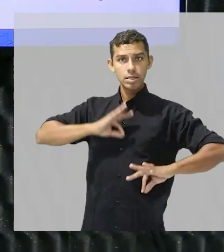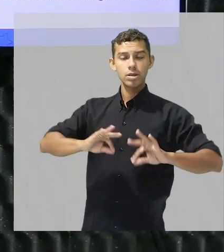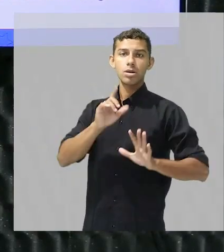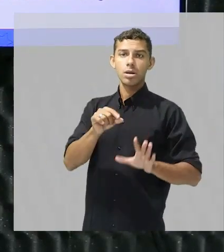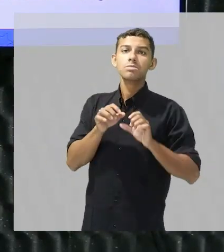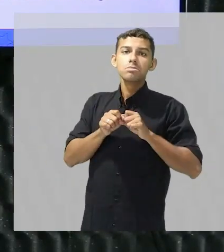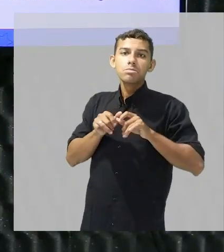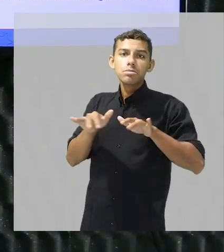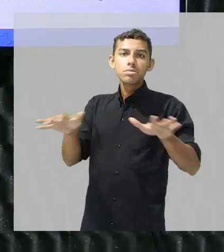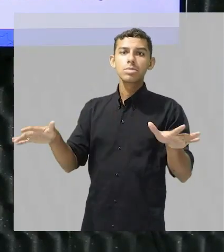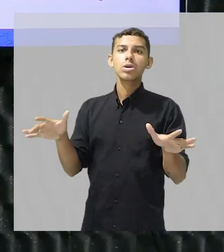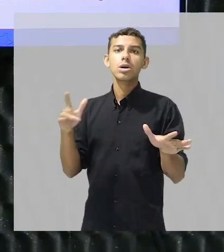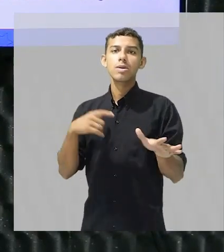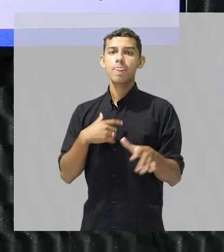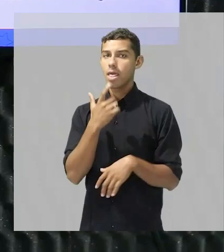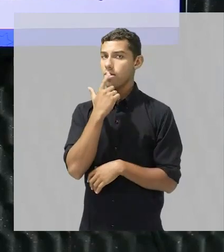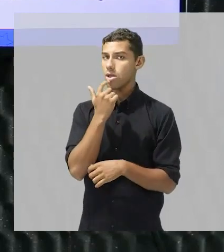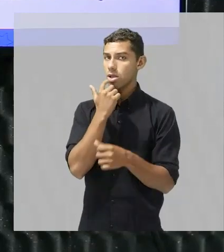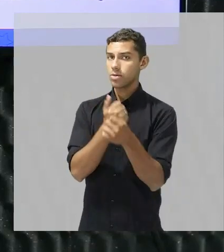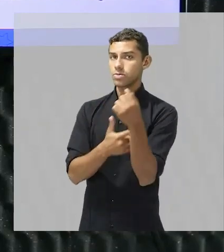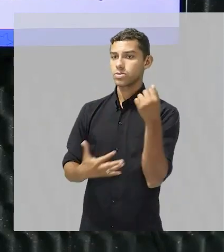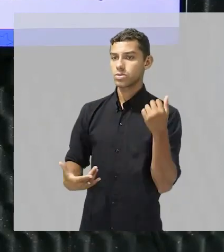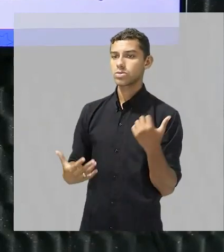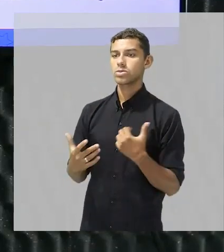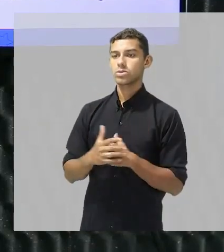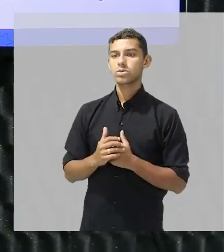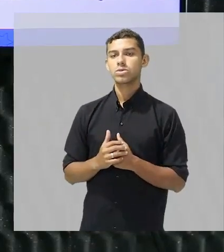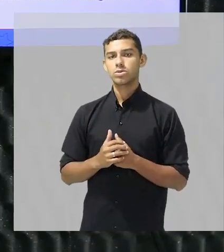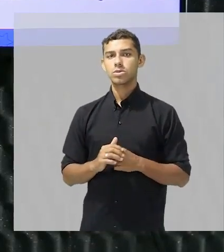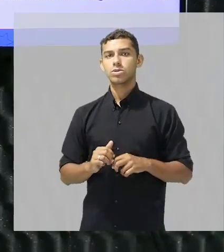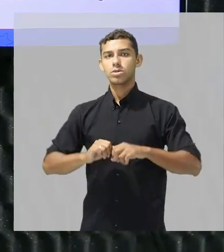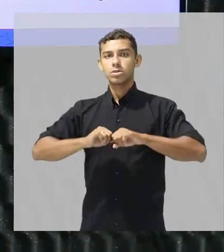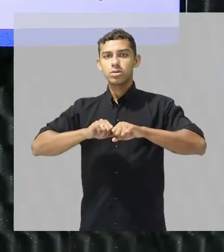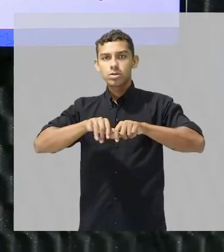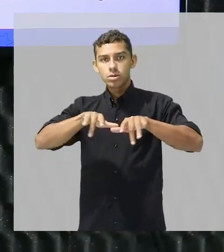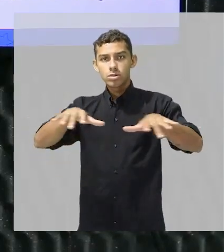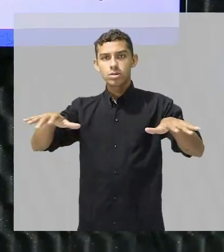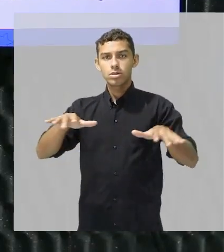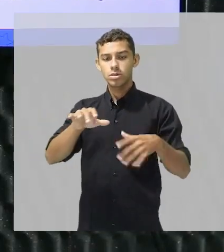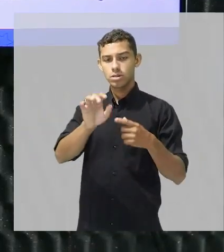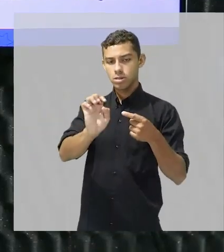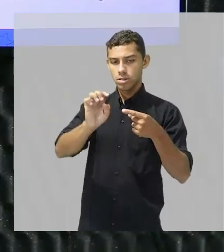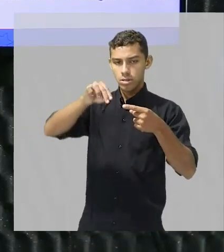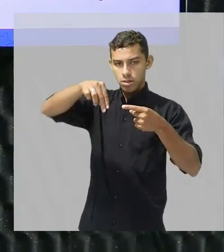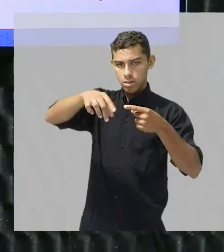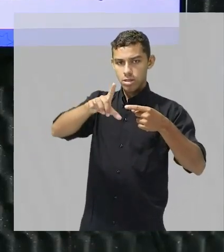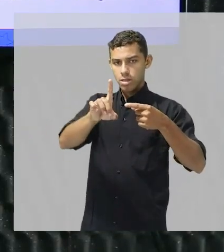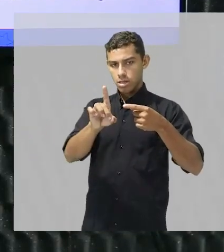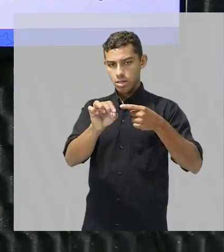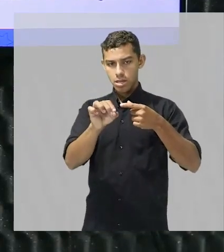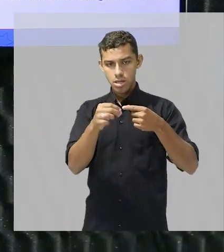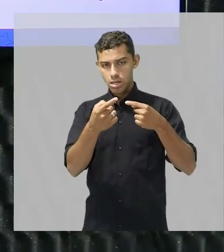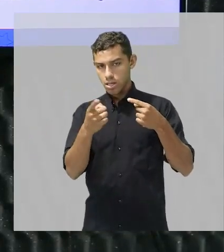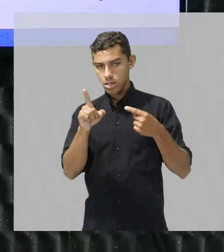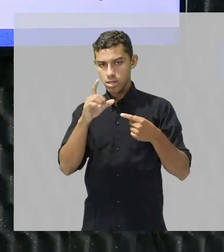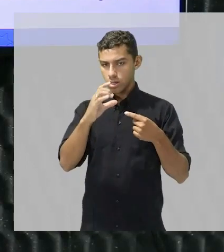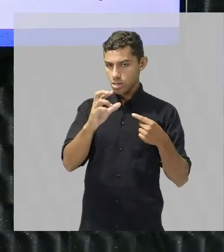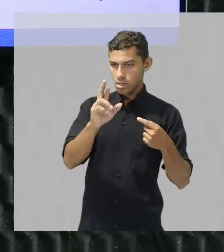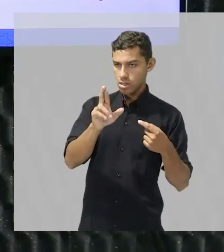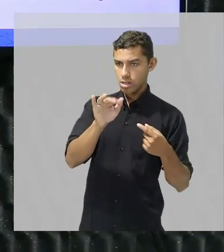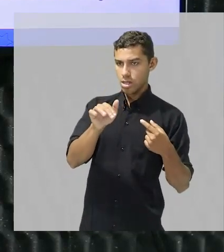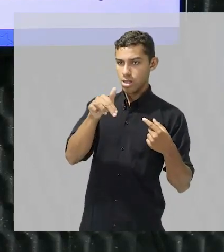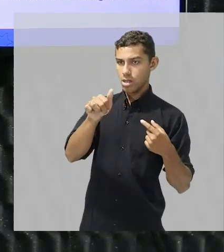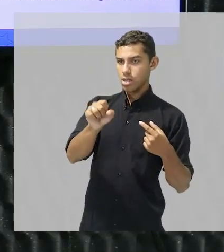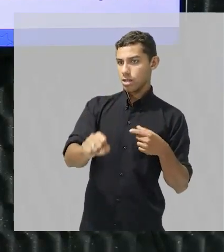é liberada na corrente sanguínea, ela é uma glândula endócrina. Tranquilo? Então,